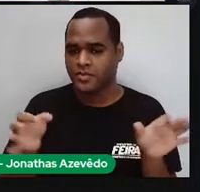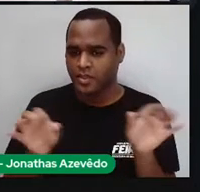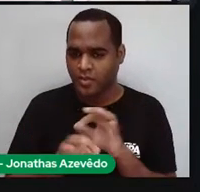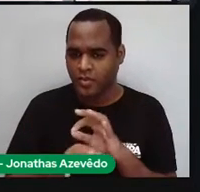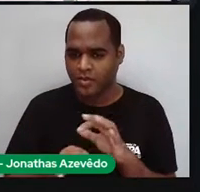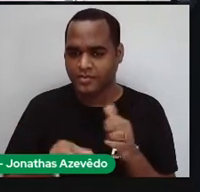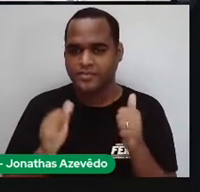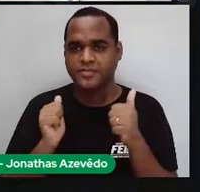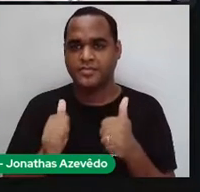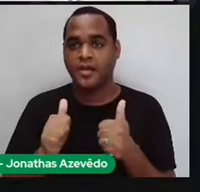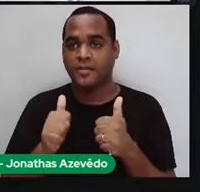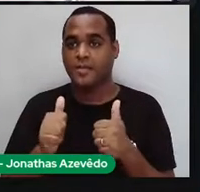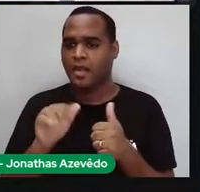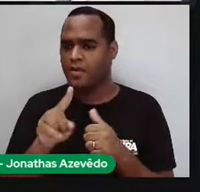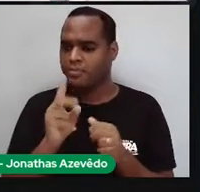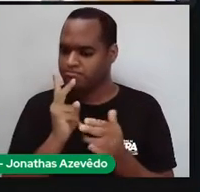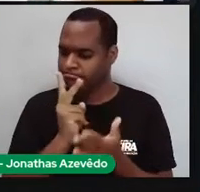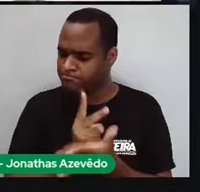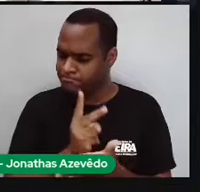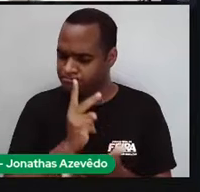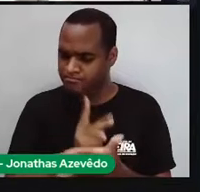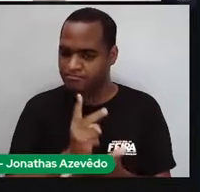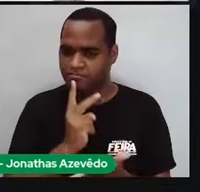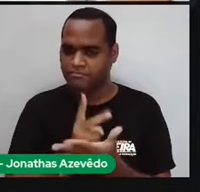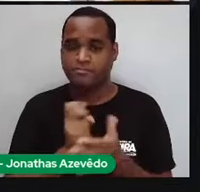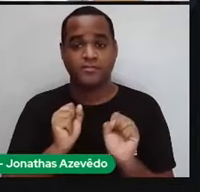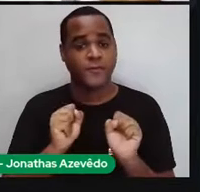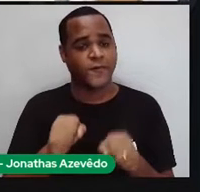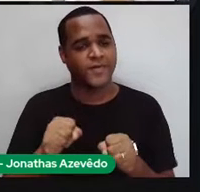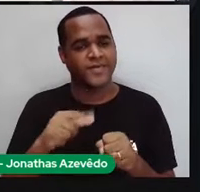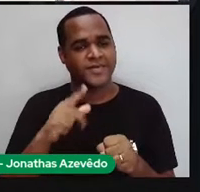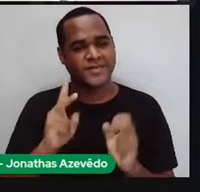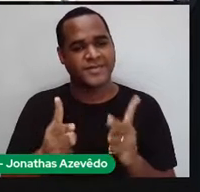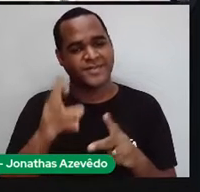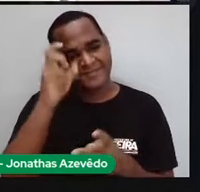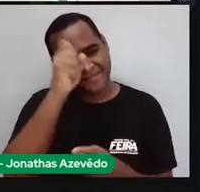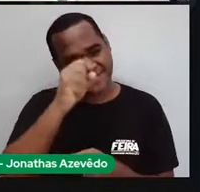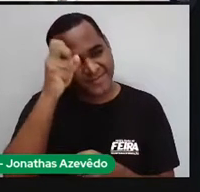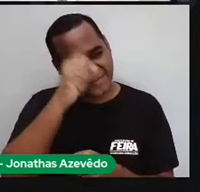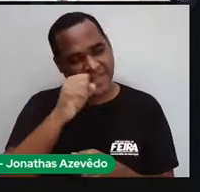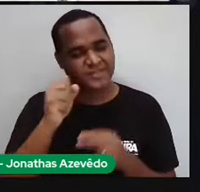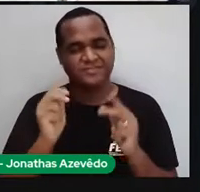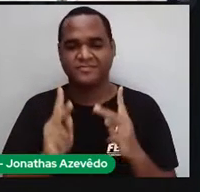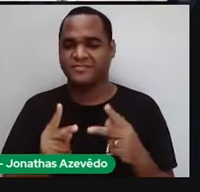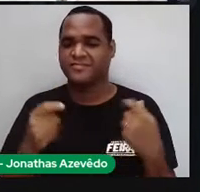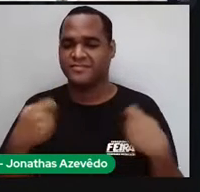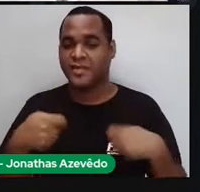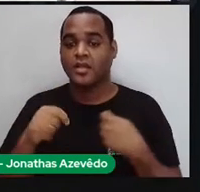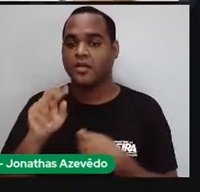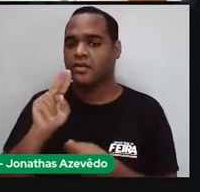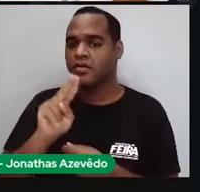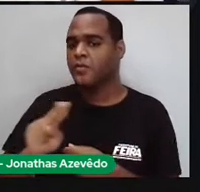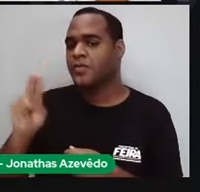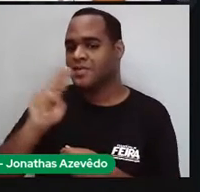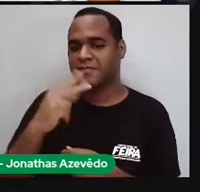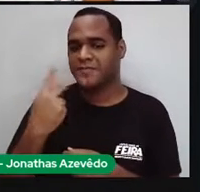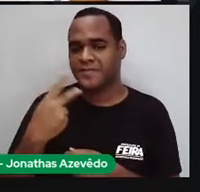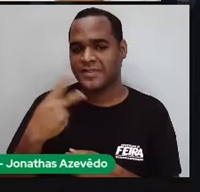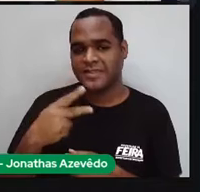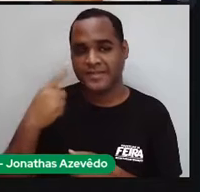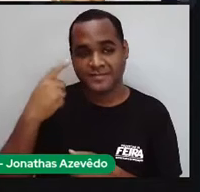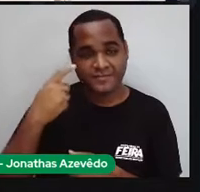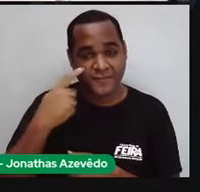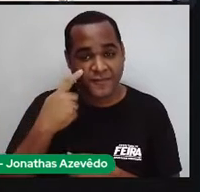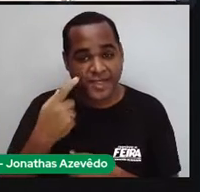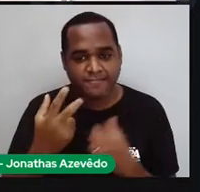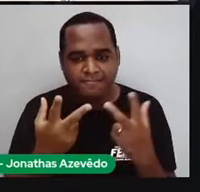não é de continuar aprendendo E você só precisa fazer isso usando a sua